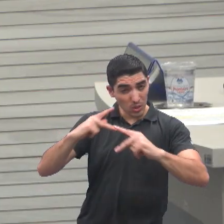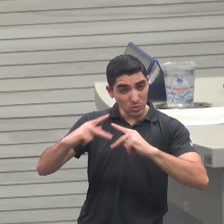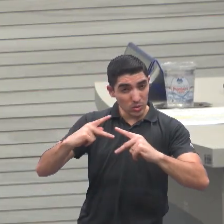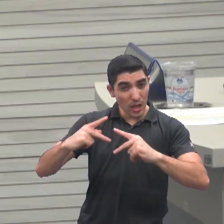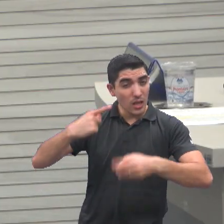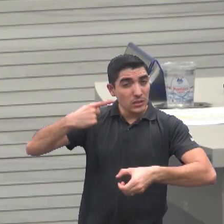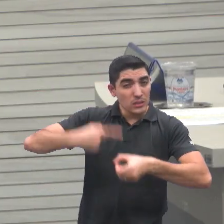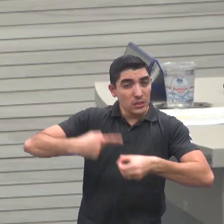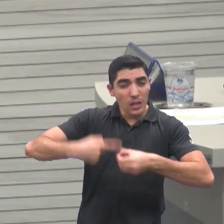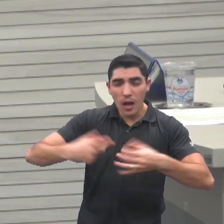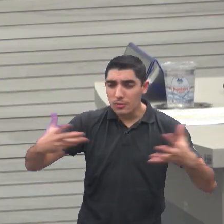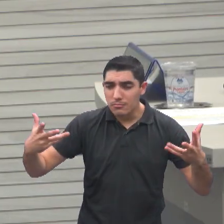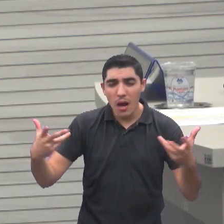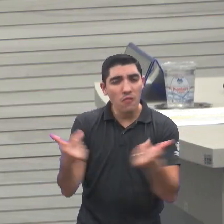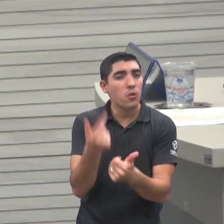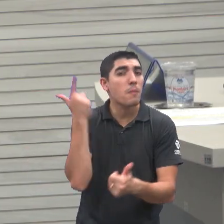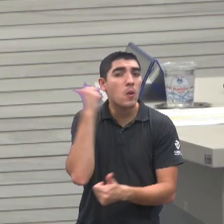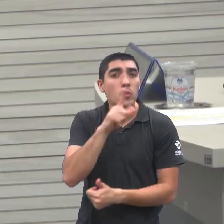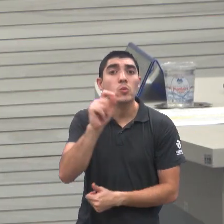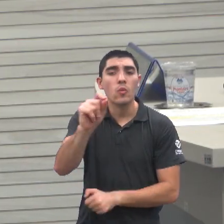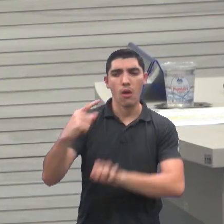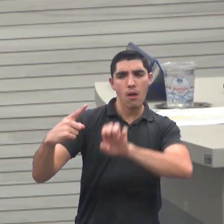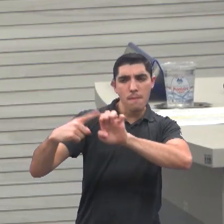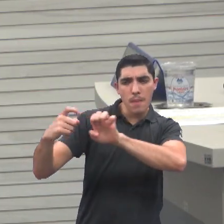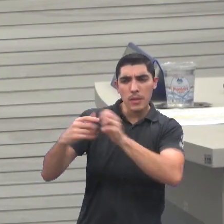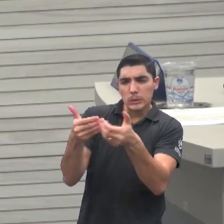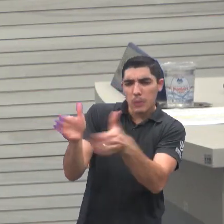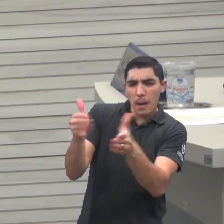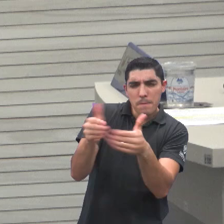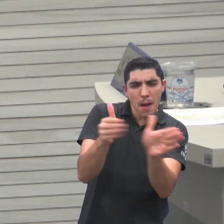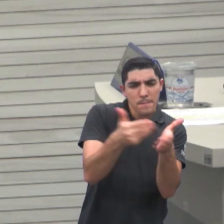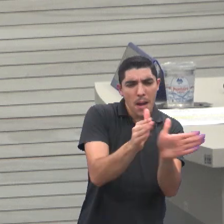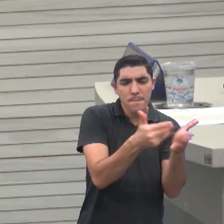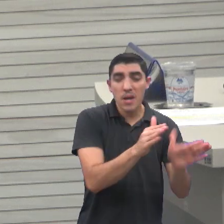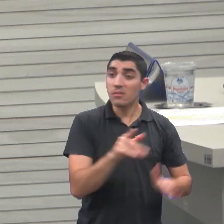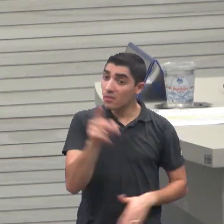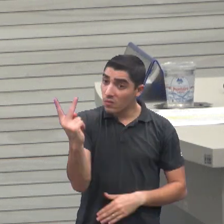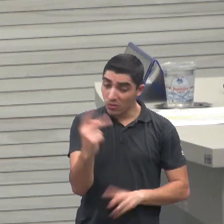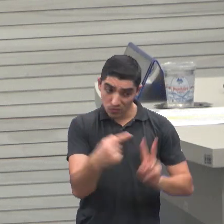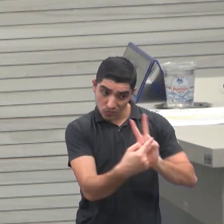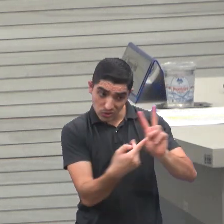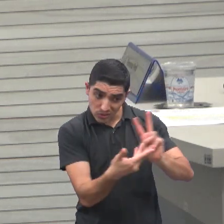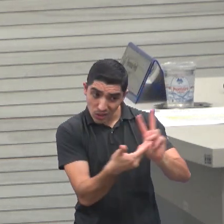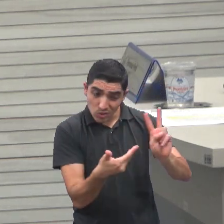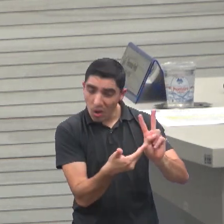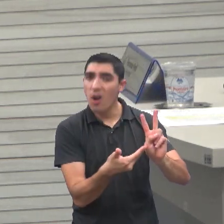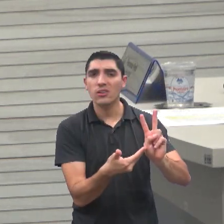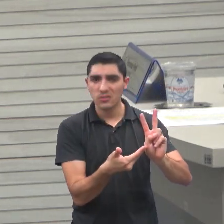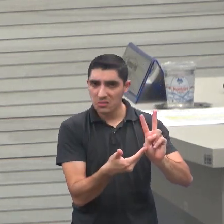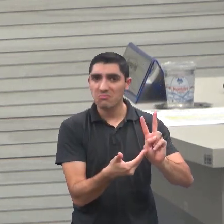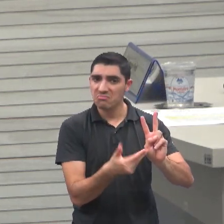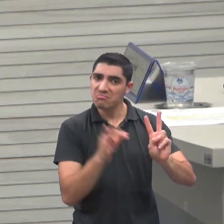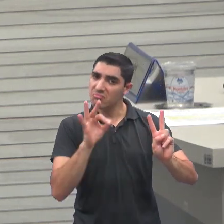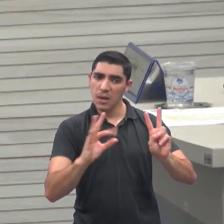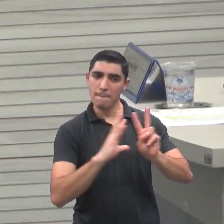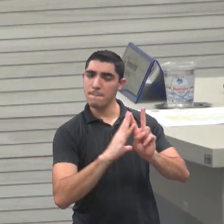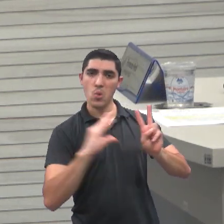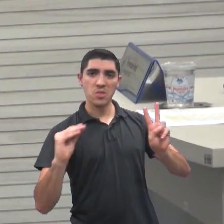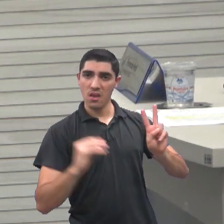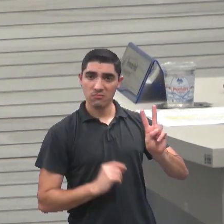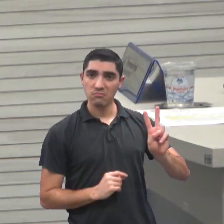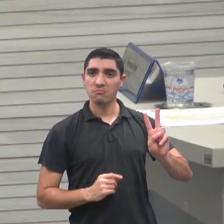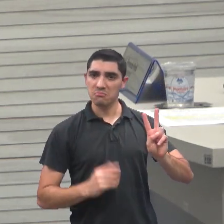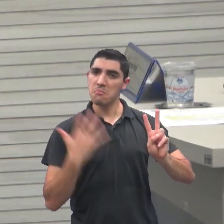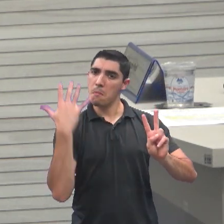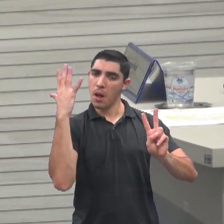desenvolver riquezas, e vocês são exemplos disso, desenvolvendo riqueza, lazer, qualidade de vida para as pessoas, através de eventos tão importantes.